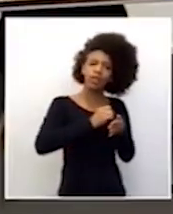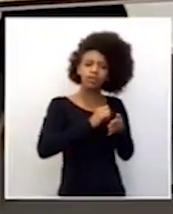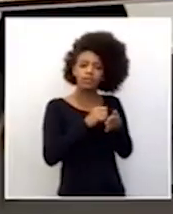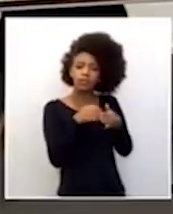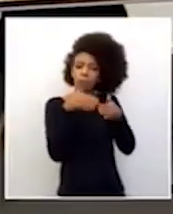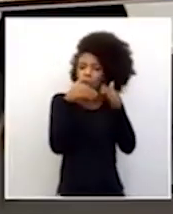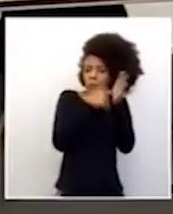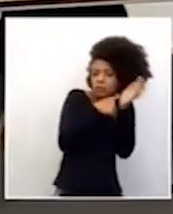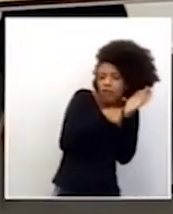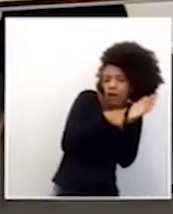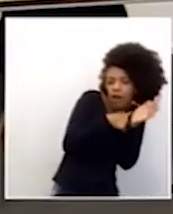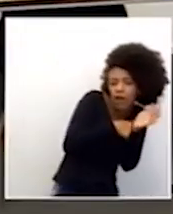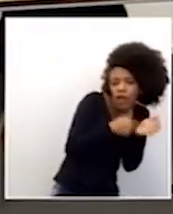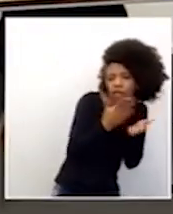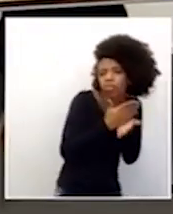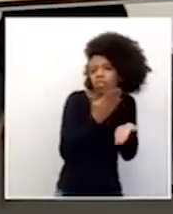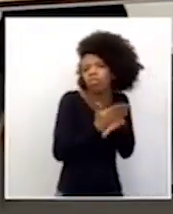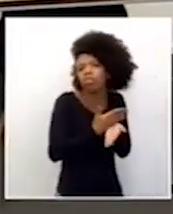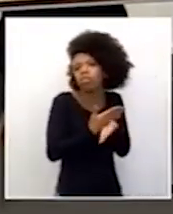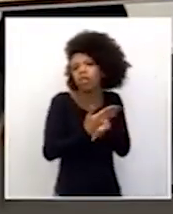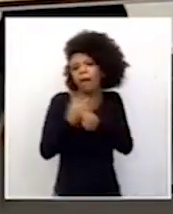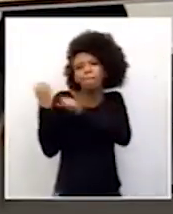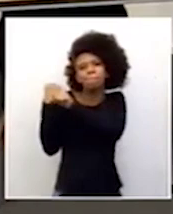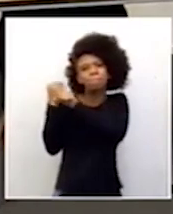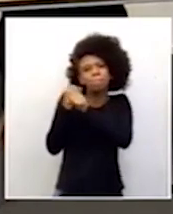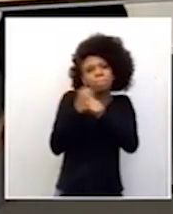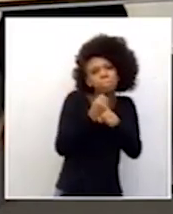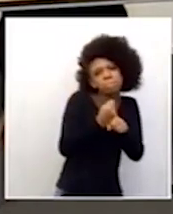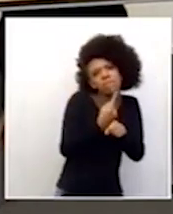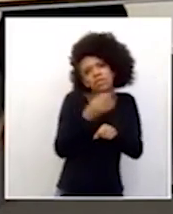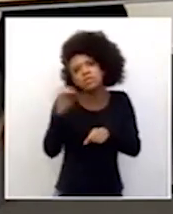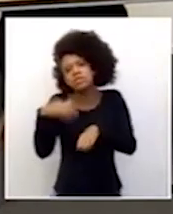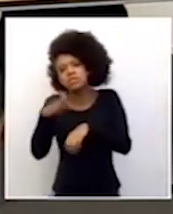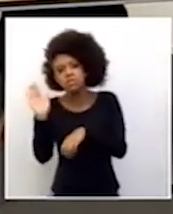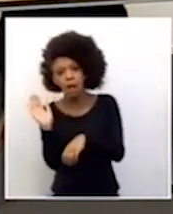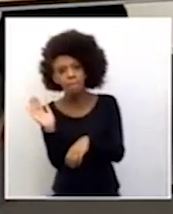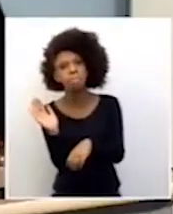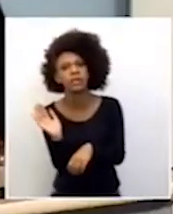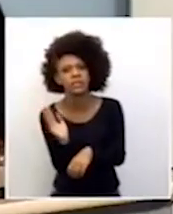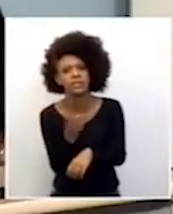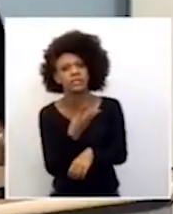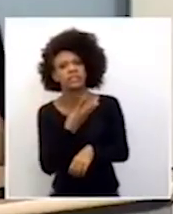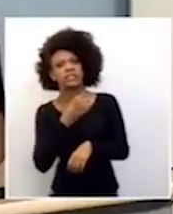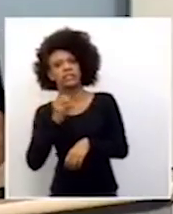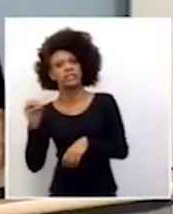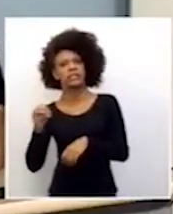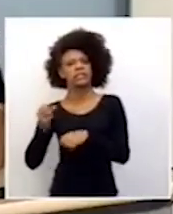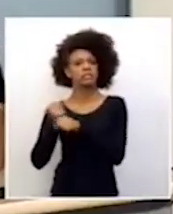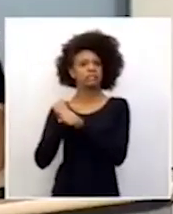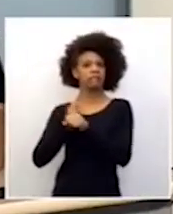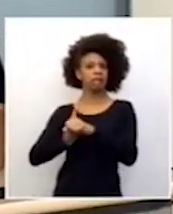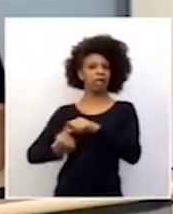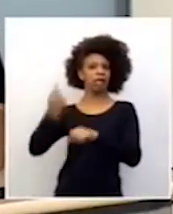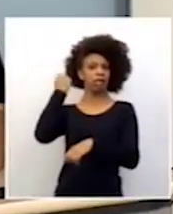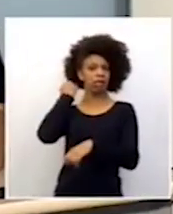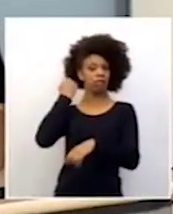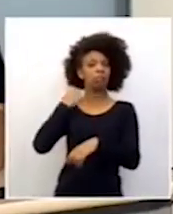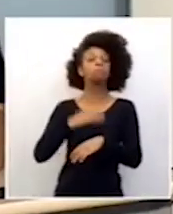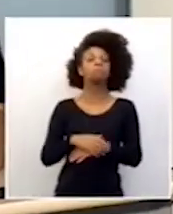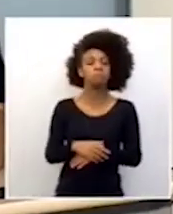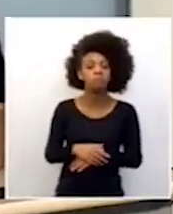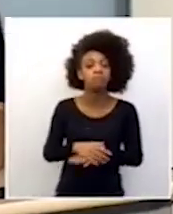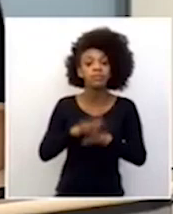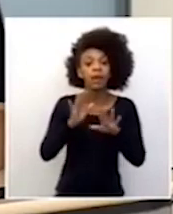que ele propôs há mais de 100 anos, né? Ainda estão certamente presentes hoje, espetacular. Ele foi genial, ele foi genial. Lá no final do século